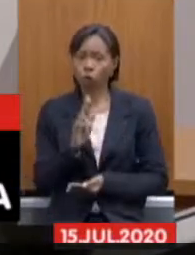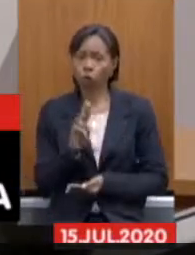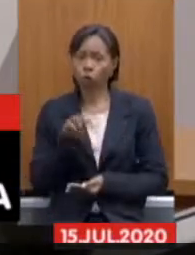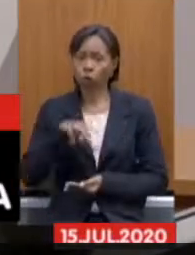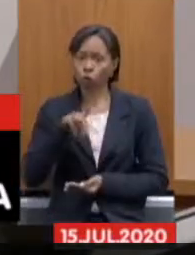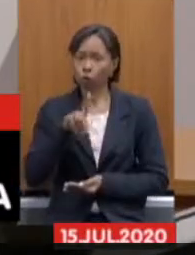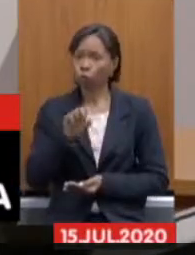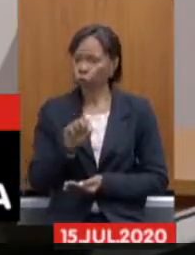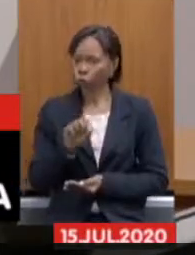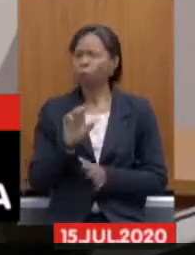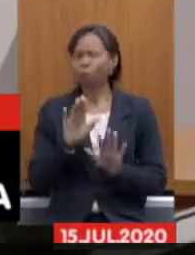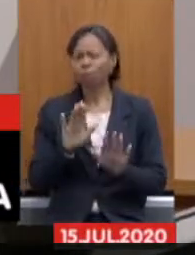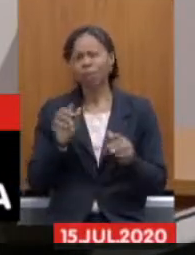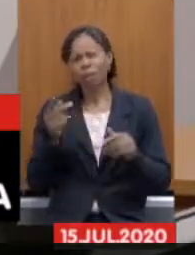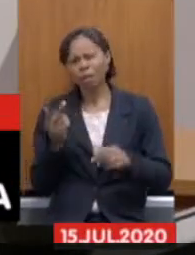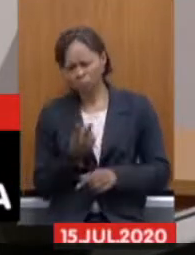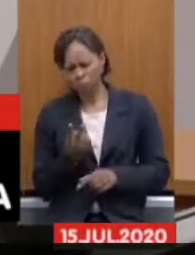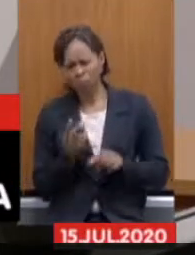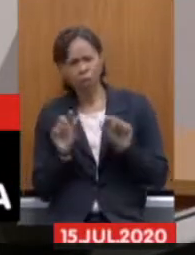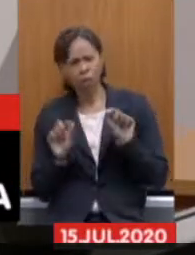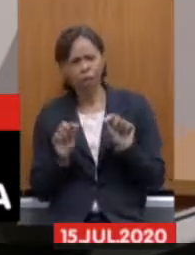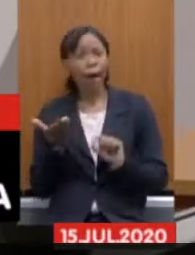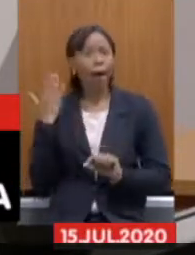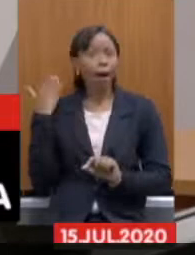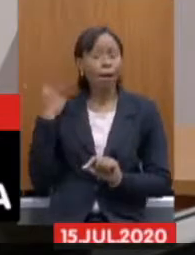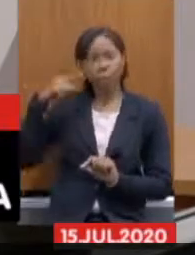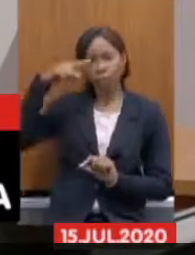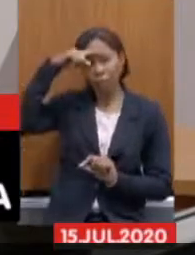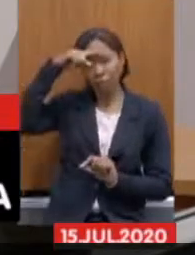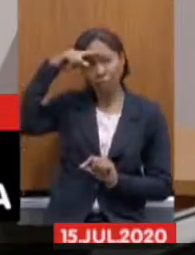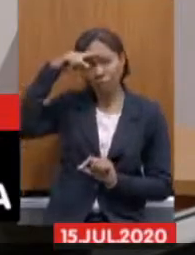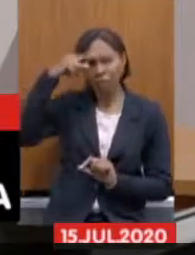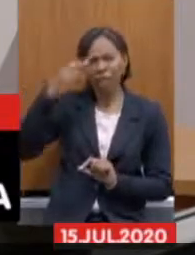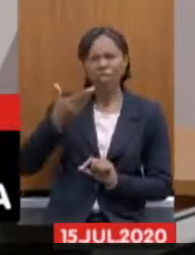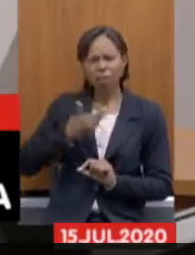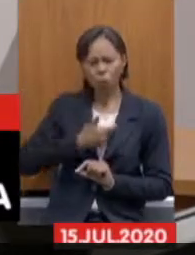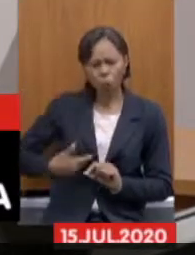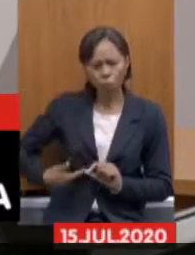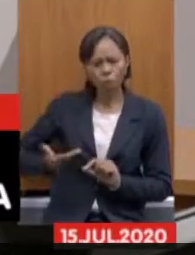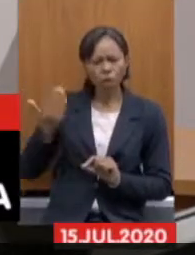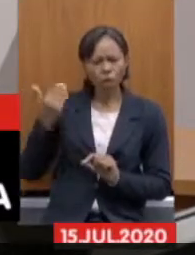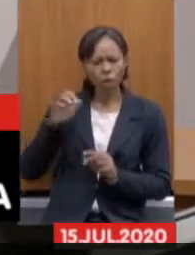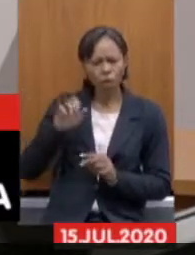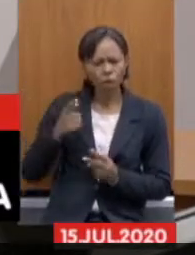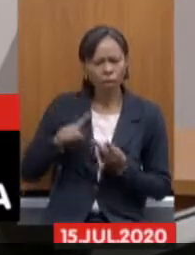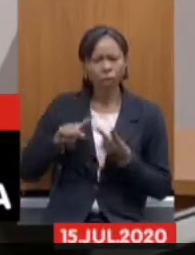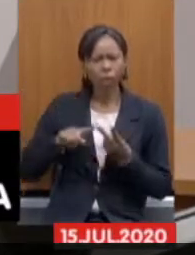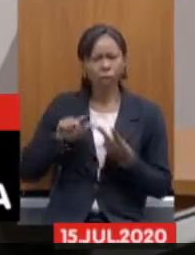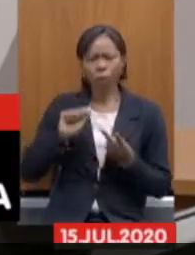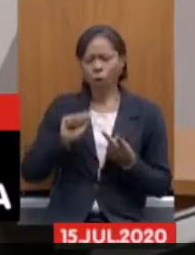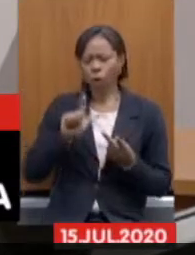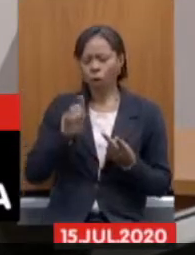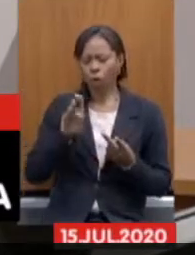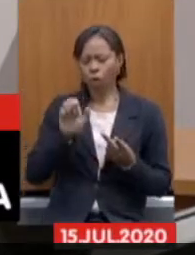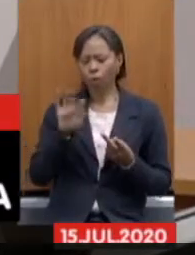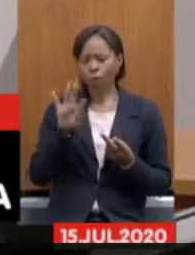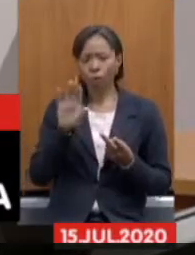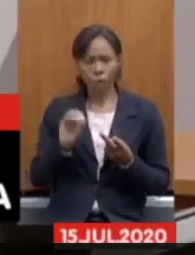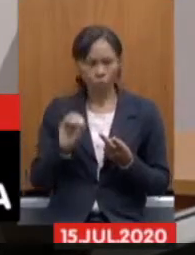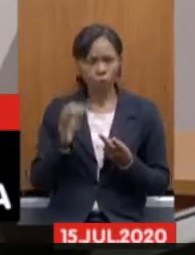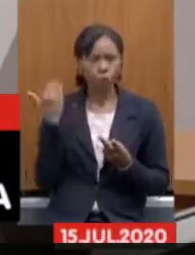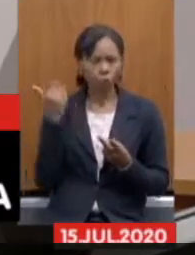fundos olha nós tivemos no final do governo anastasia nisso passou para o governo alberto pinto coelho a